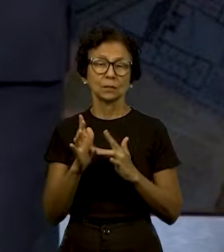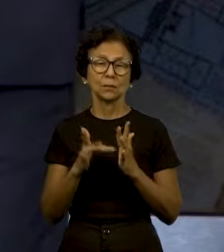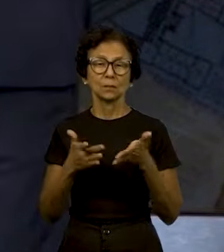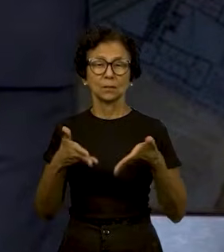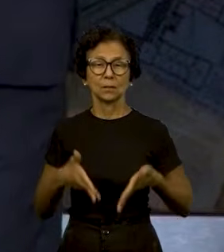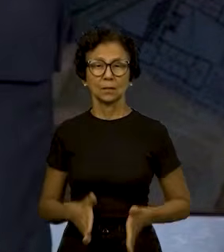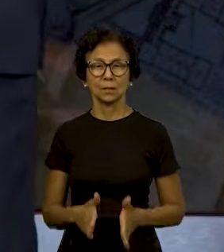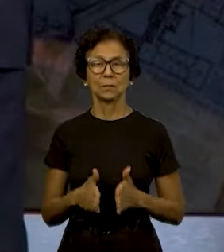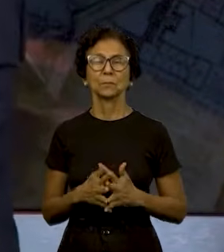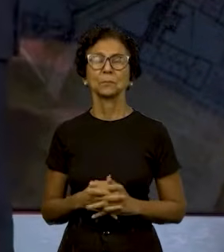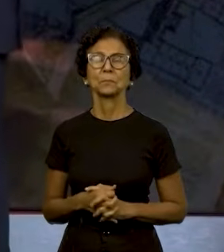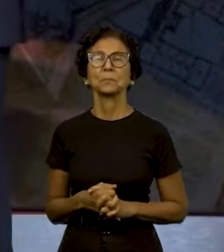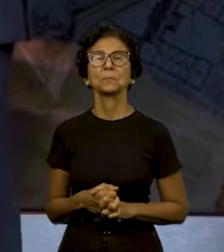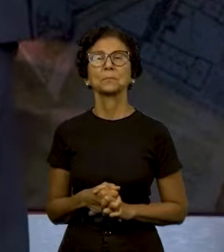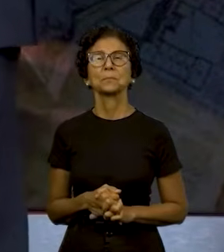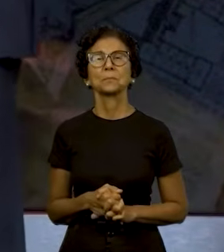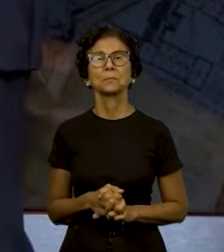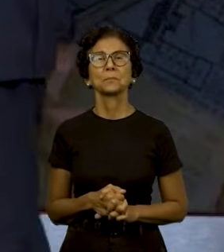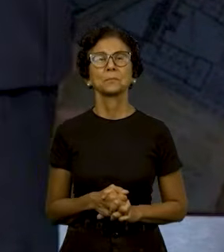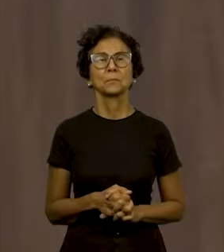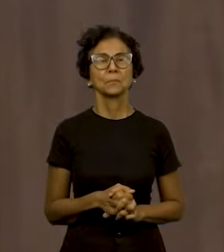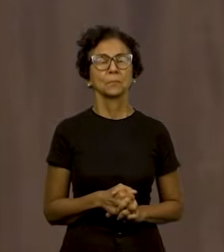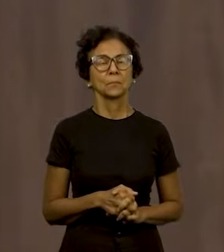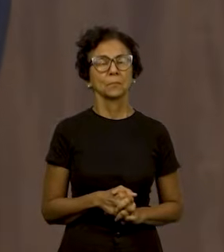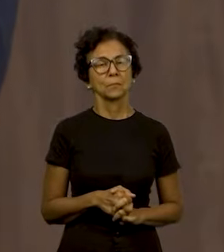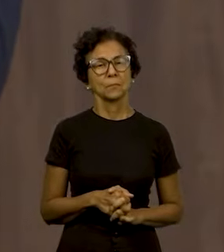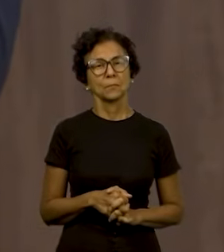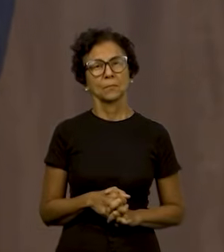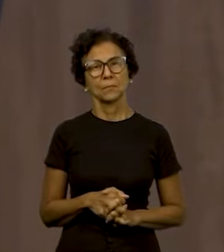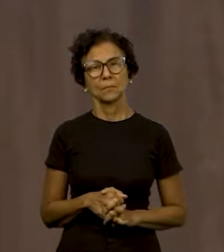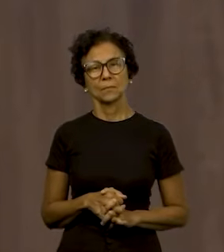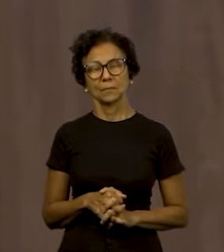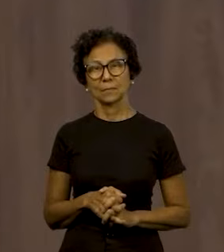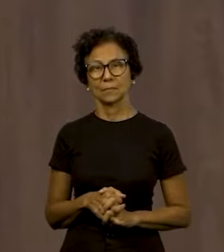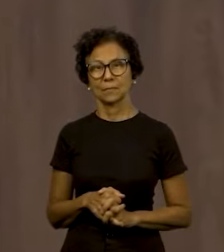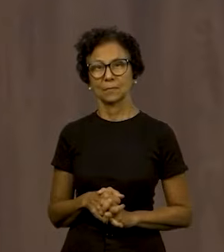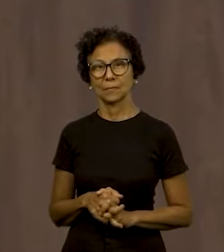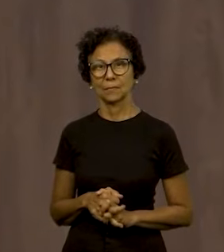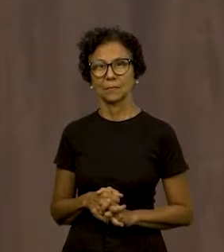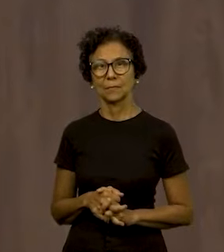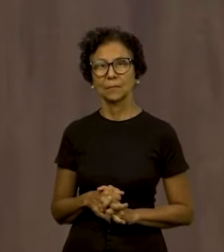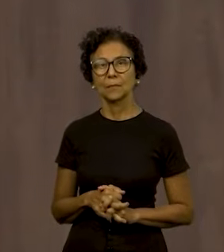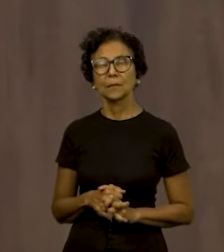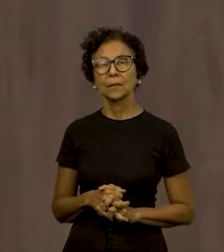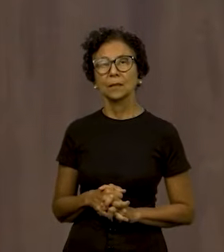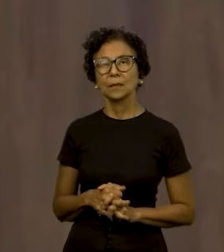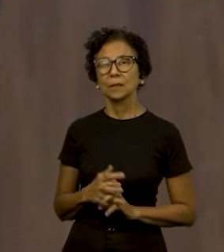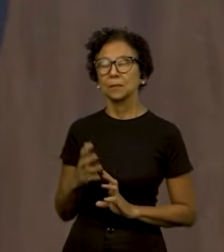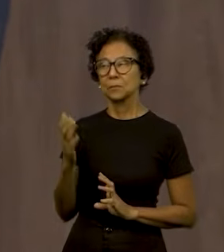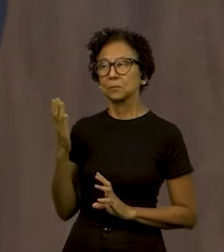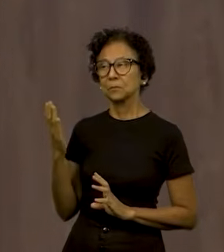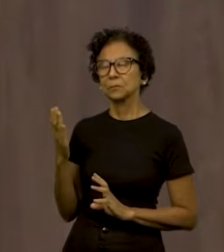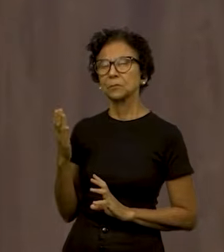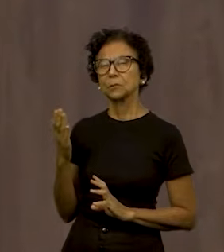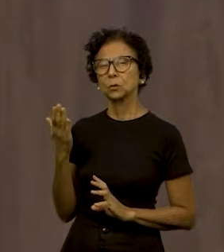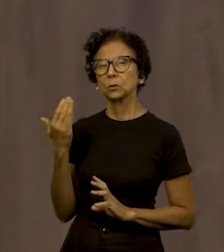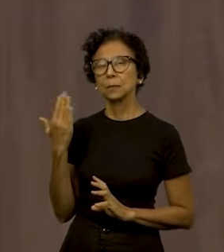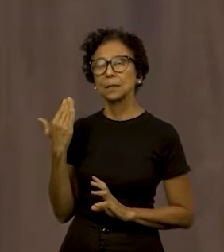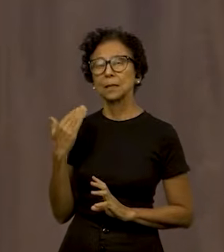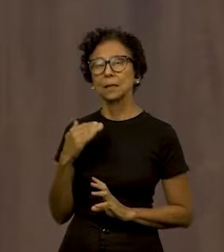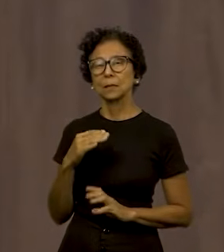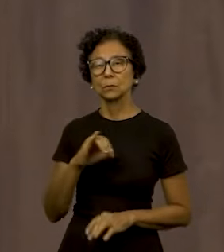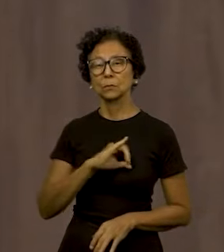Jesus. Amém. E para nós entendermos, nós vamos pegar o mapa aqui de como era o